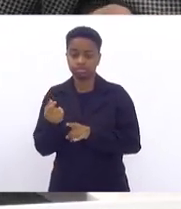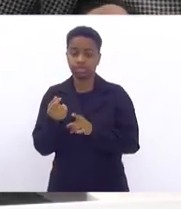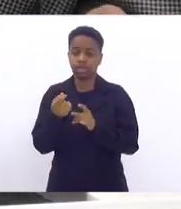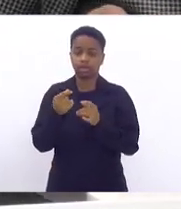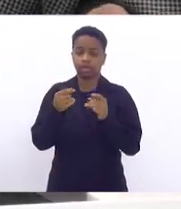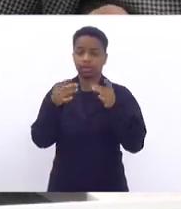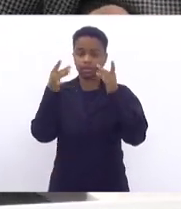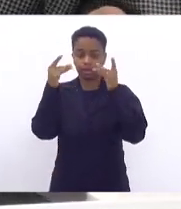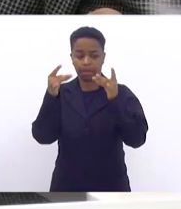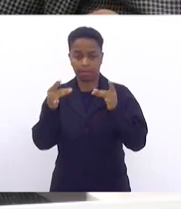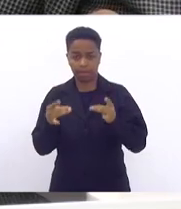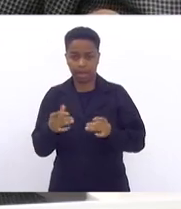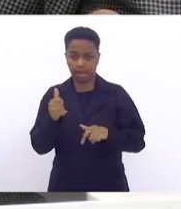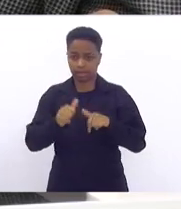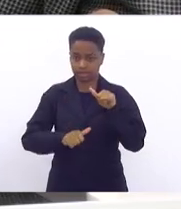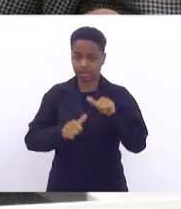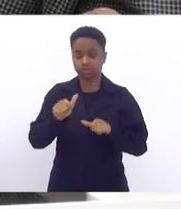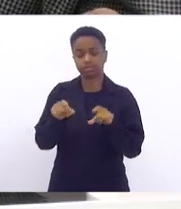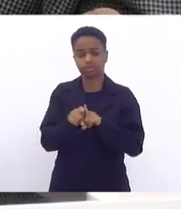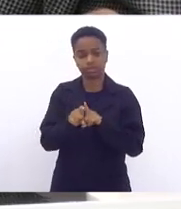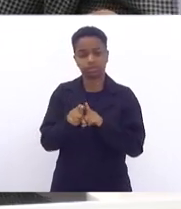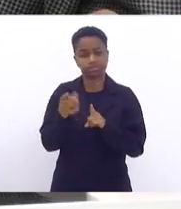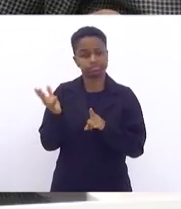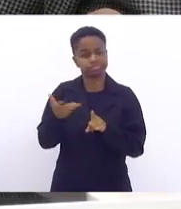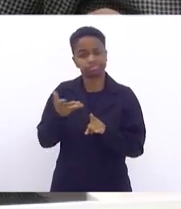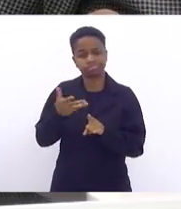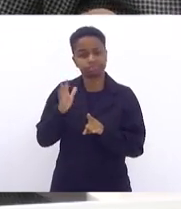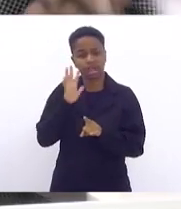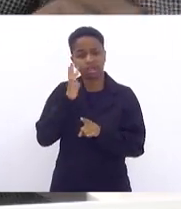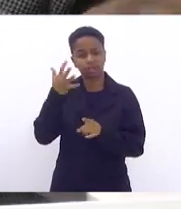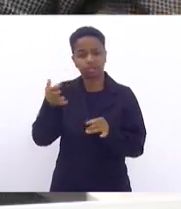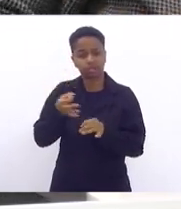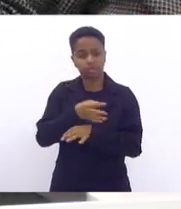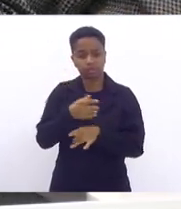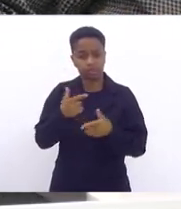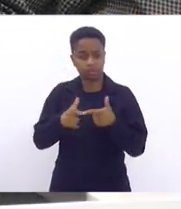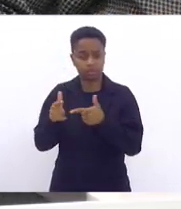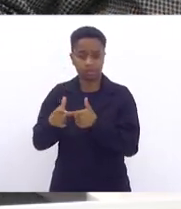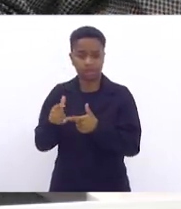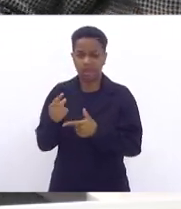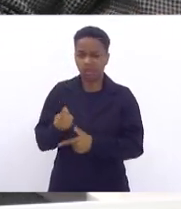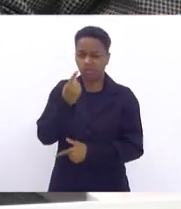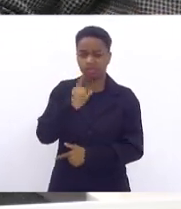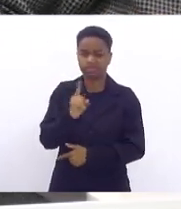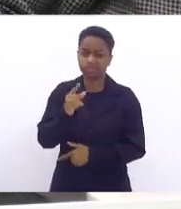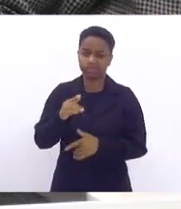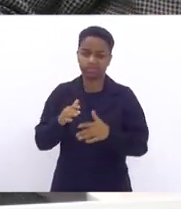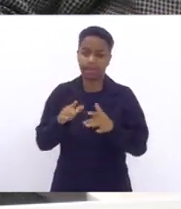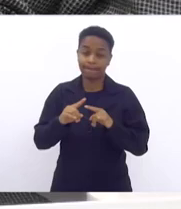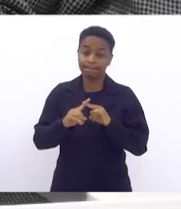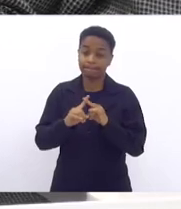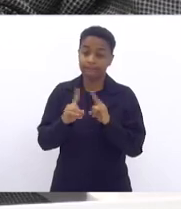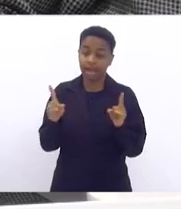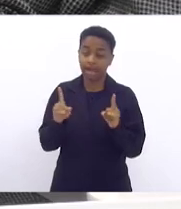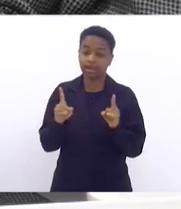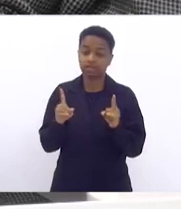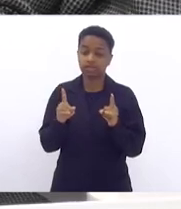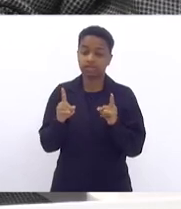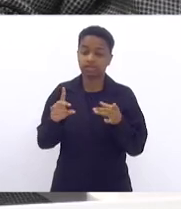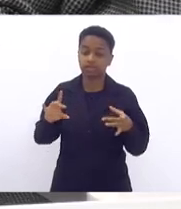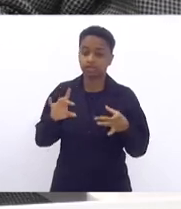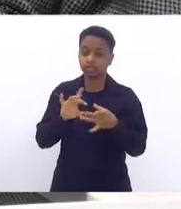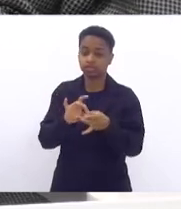etc., isso deu uma celeridade, foi não a única, talvez não a principal, mas junto